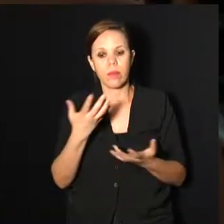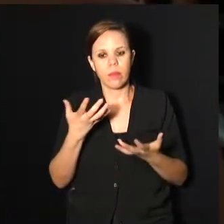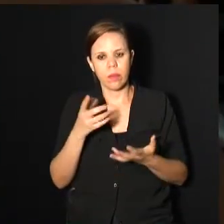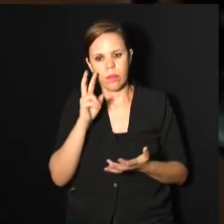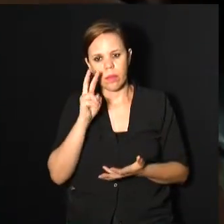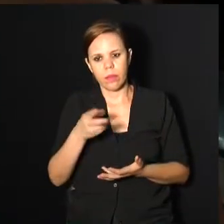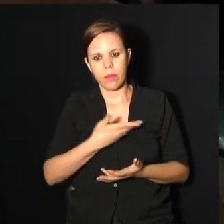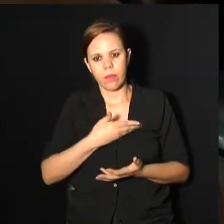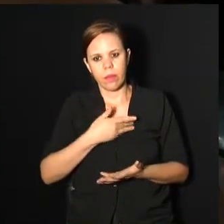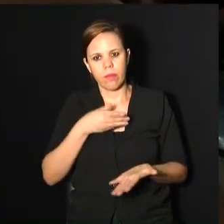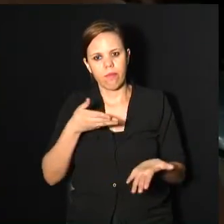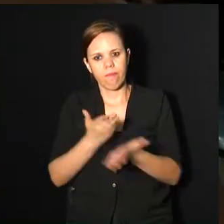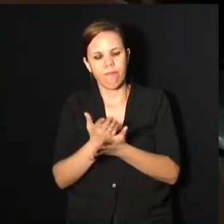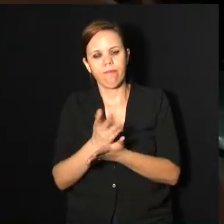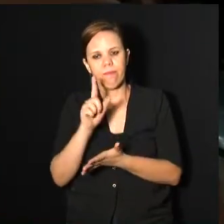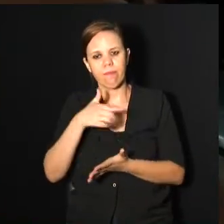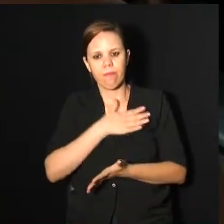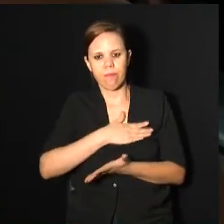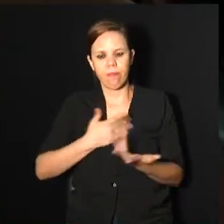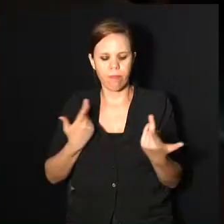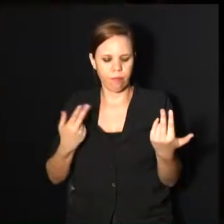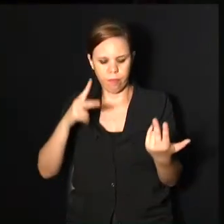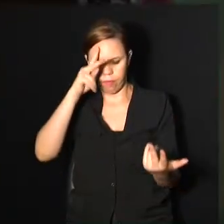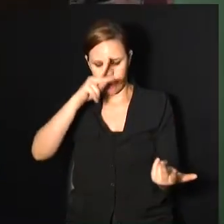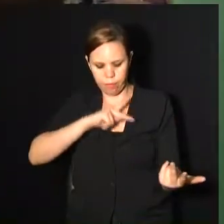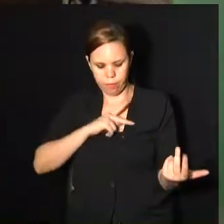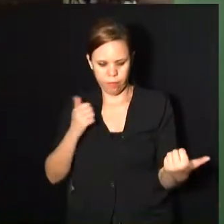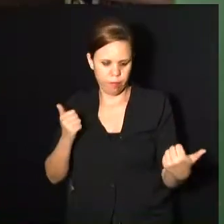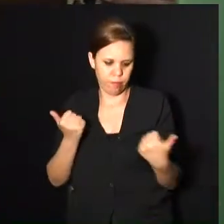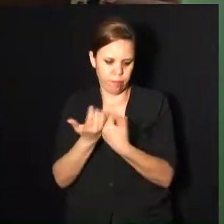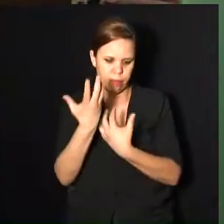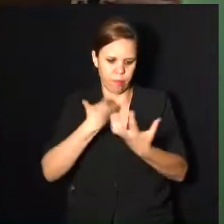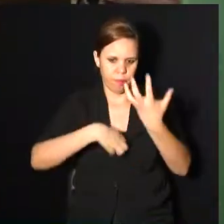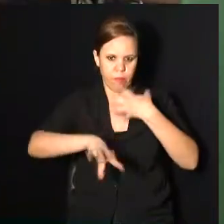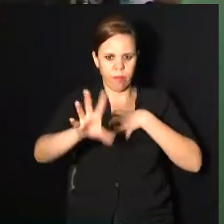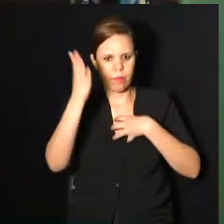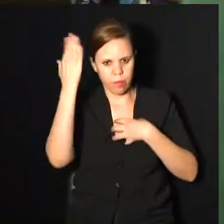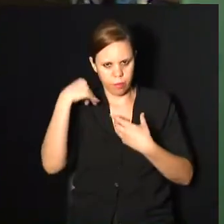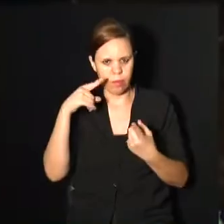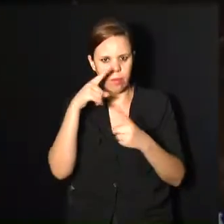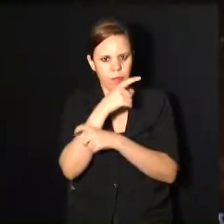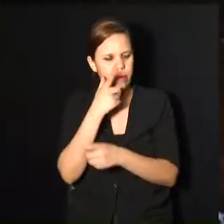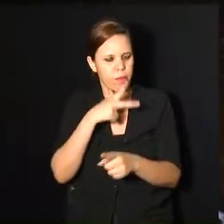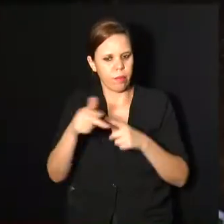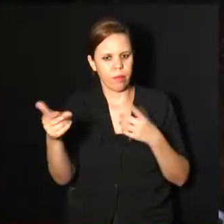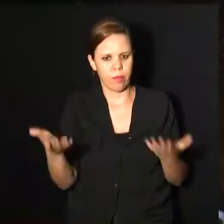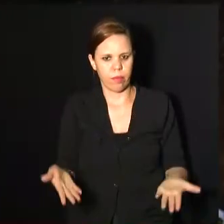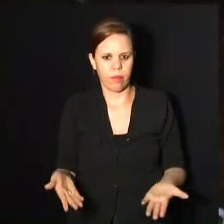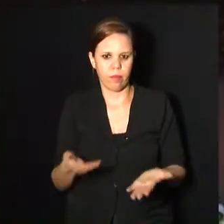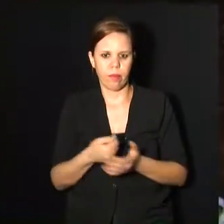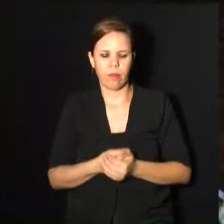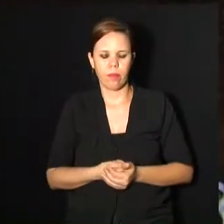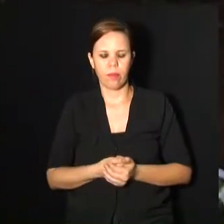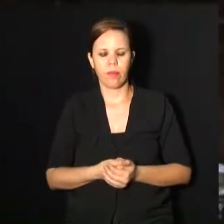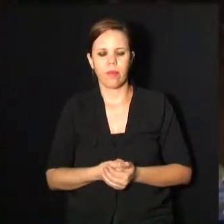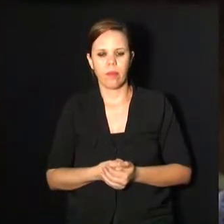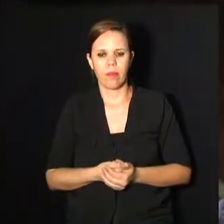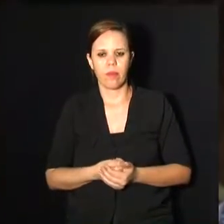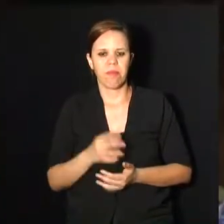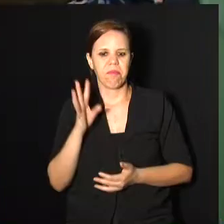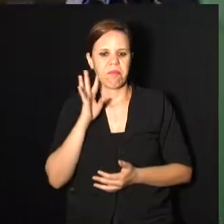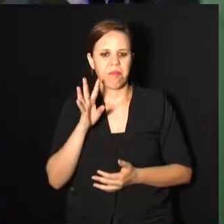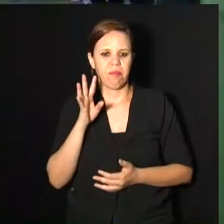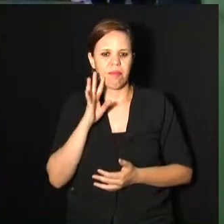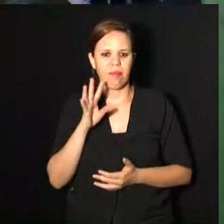amigo acertar, é muito gratificante, é como se a gente acertasse, porque a gente sabe a dificuldade que é de acertar essas manobras. E, mano, é muito legal